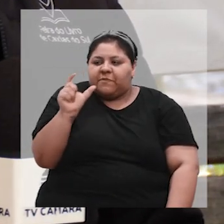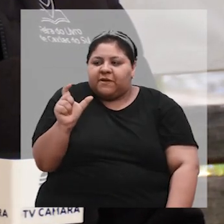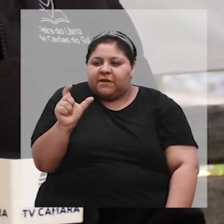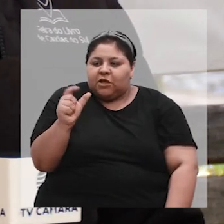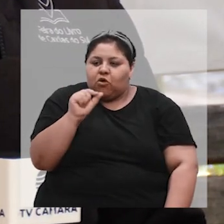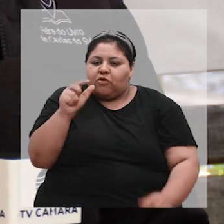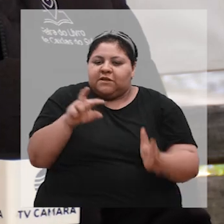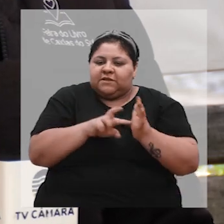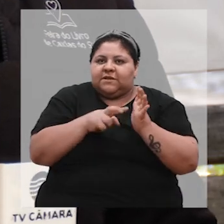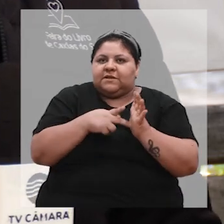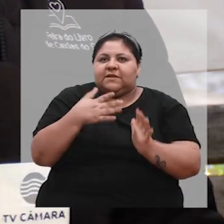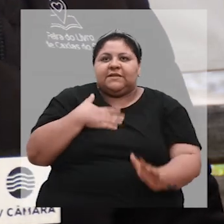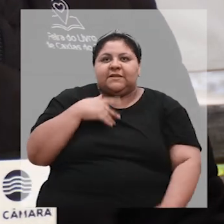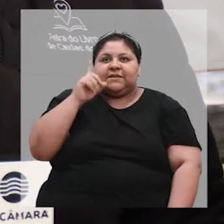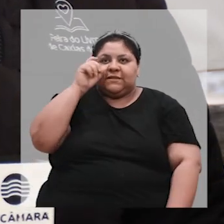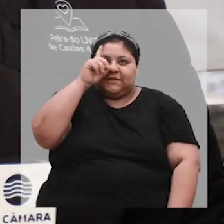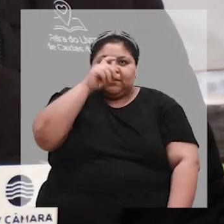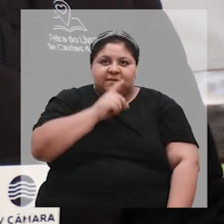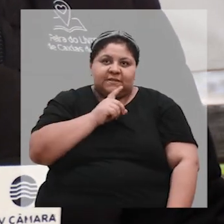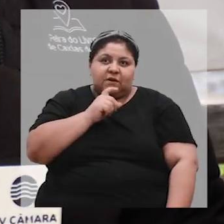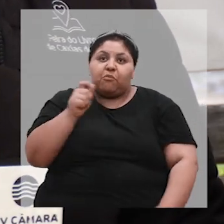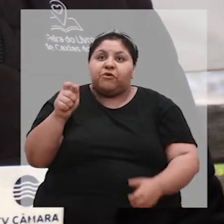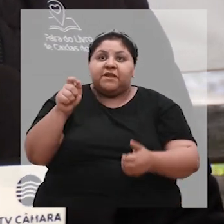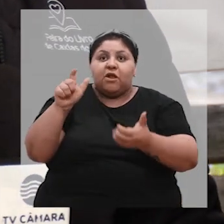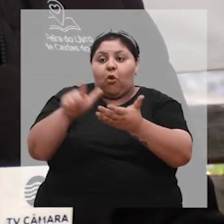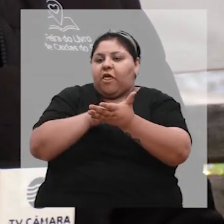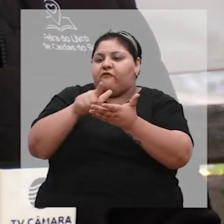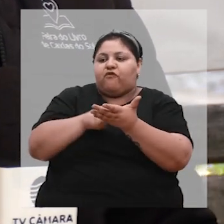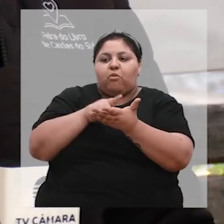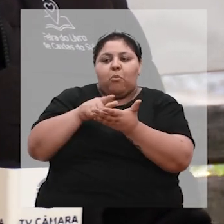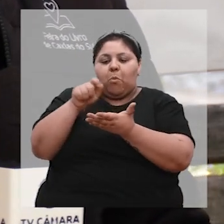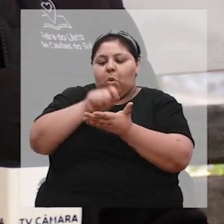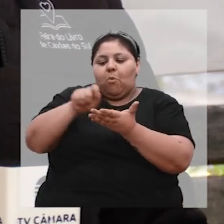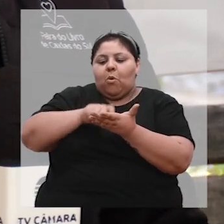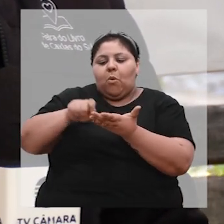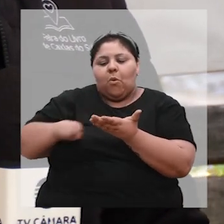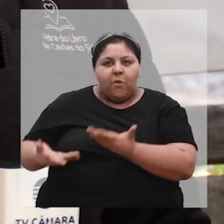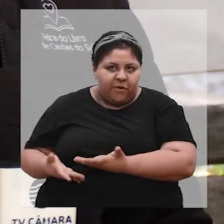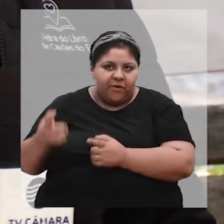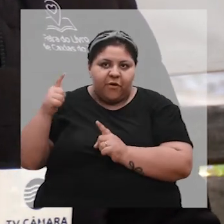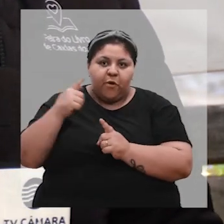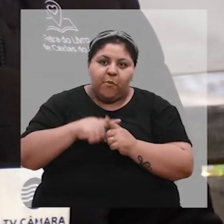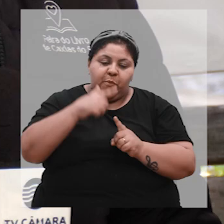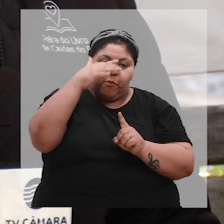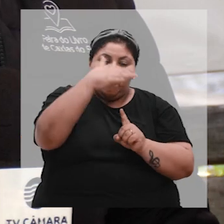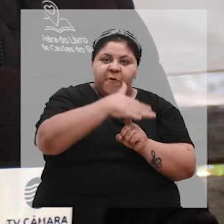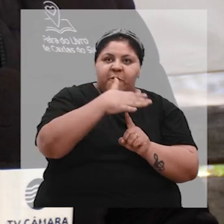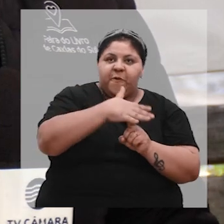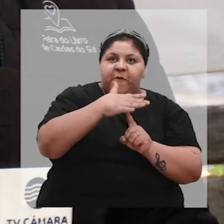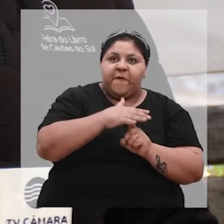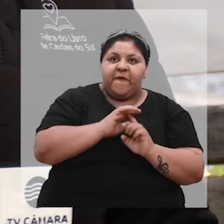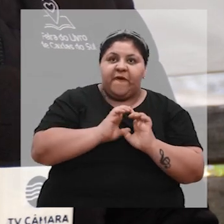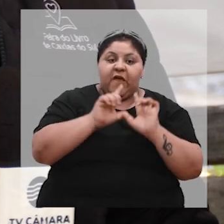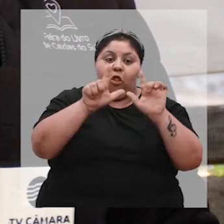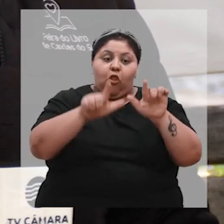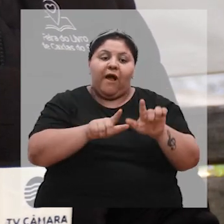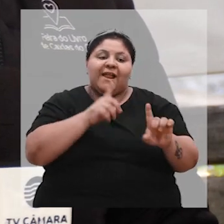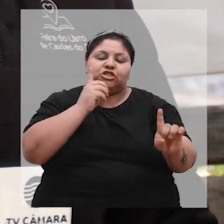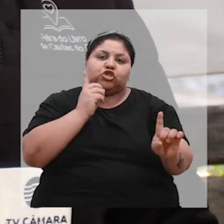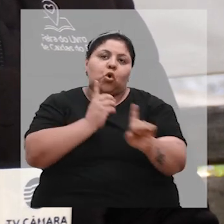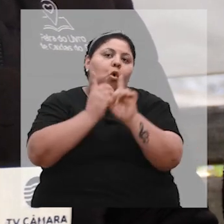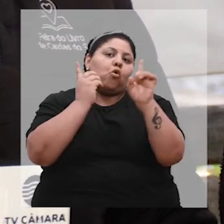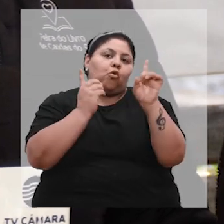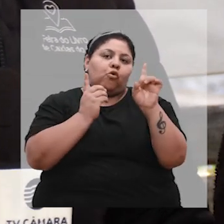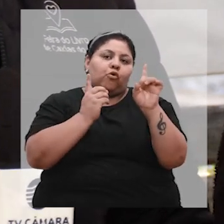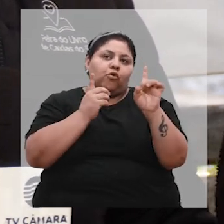feira significa para mim é bem complicado. Daria para escrever um livro inteiro. Porque a feira é um ambiente de encontros,